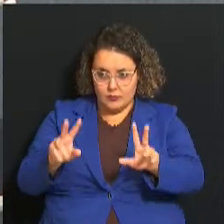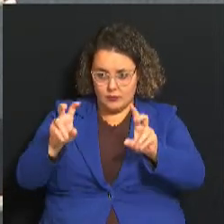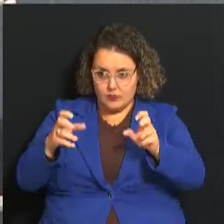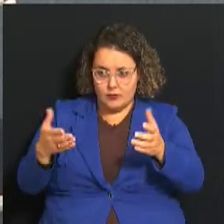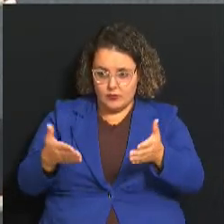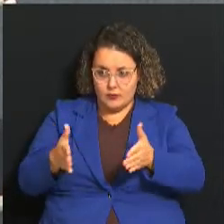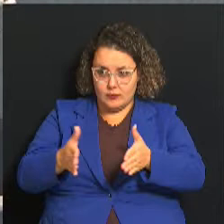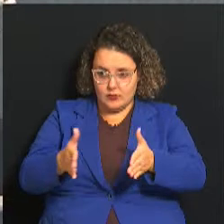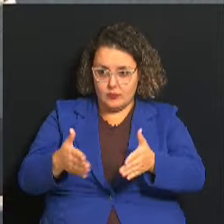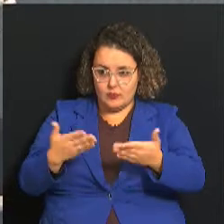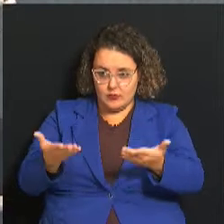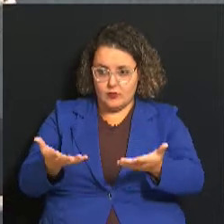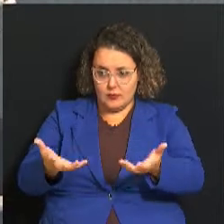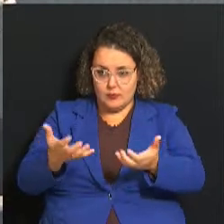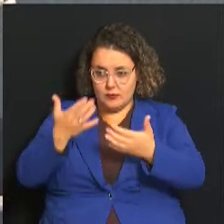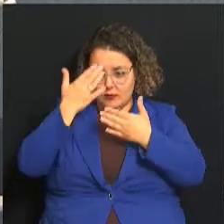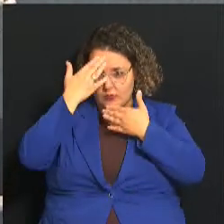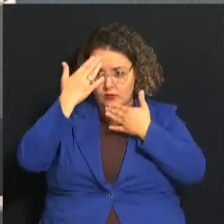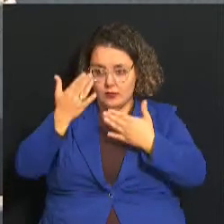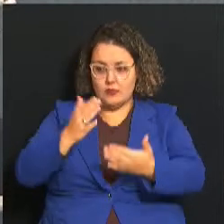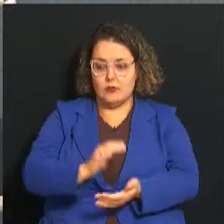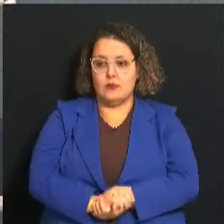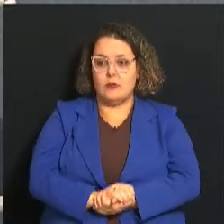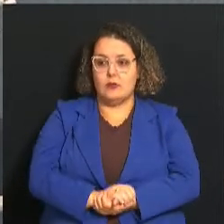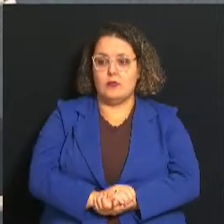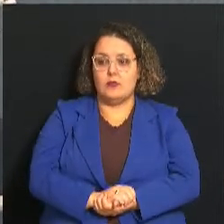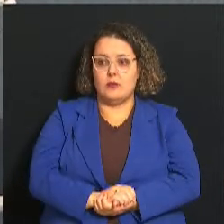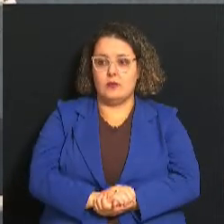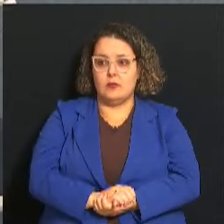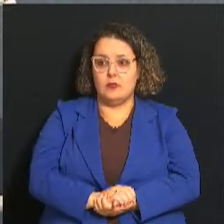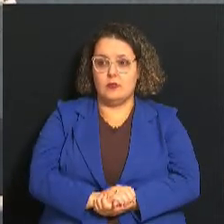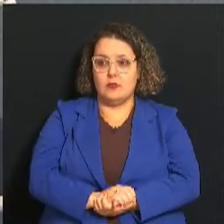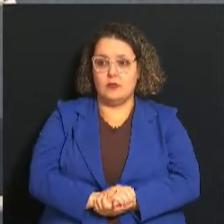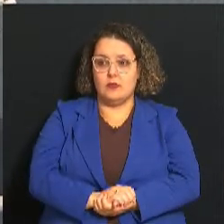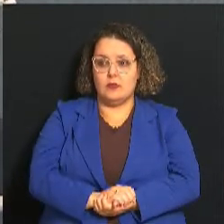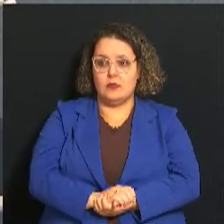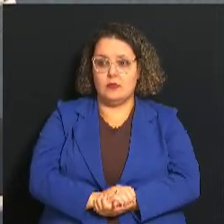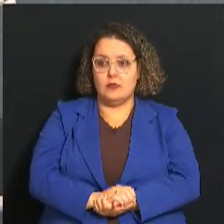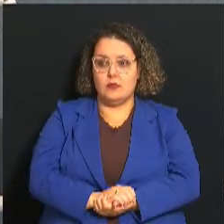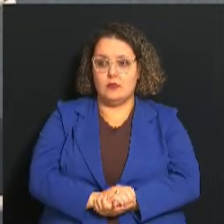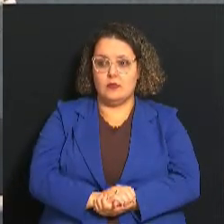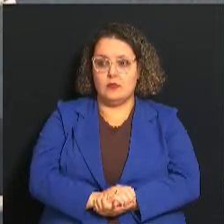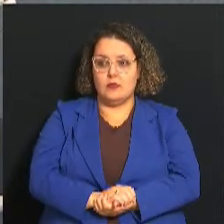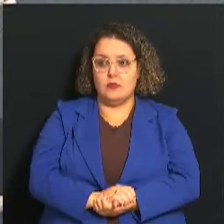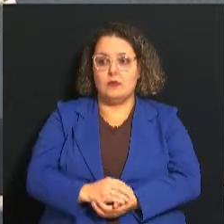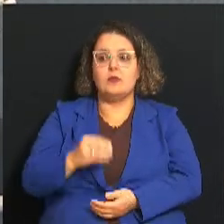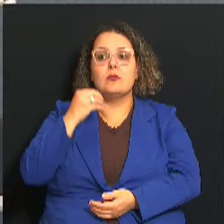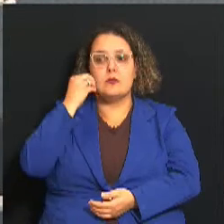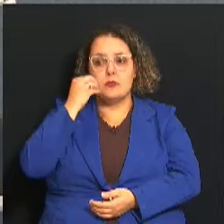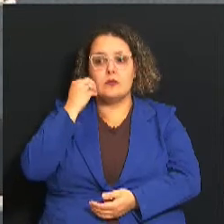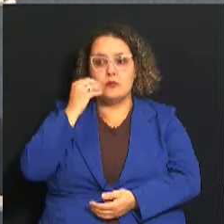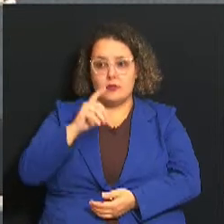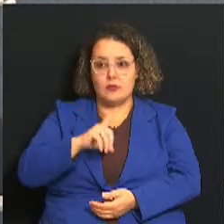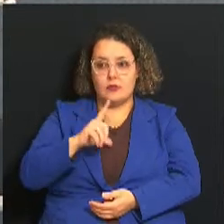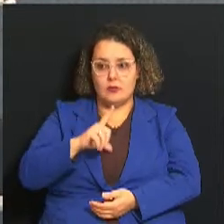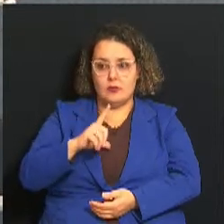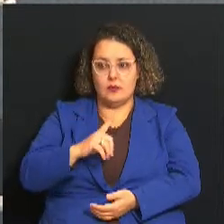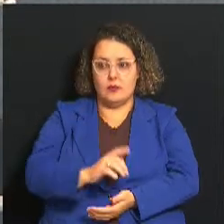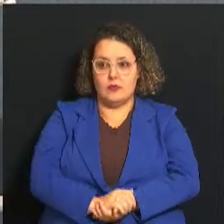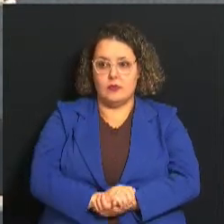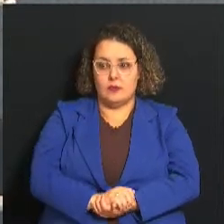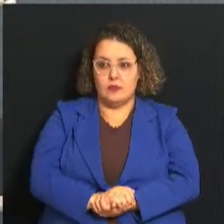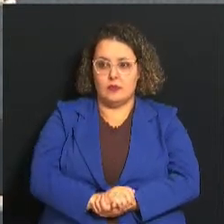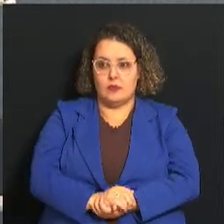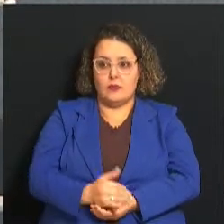momento, mas eu queria agradecer. Mas ainda vinculado a uma experiência que eu tenho, que horror, me